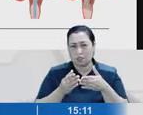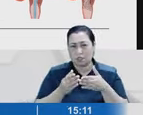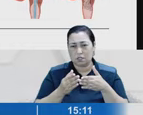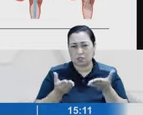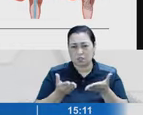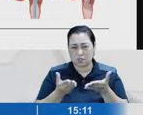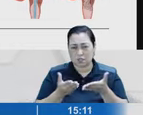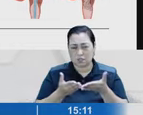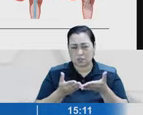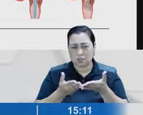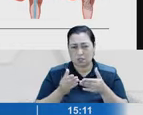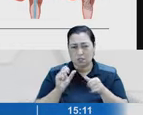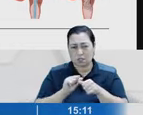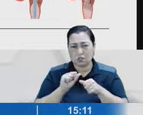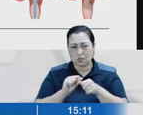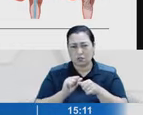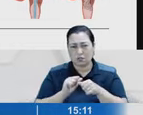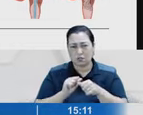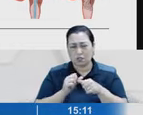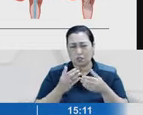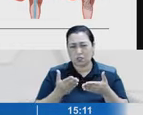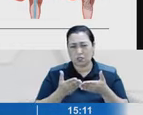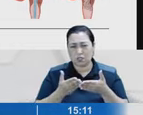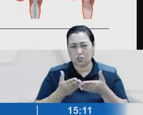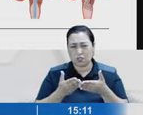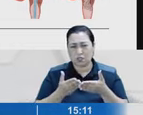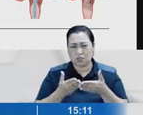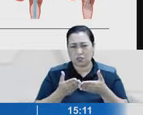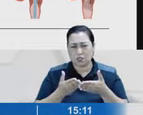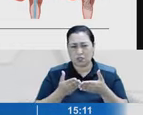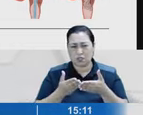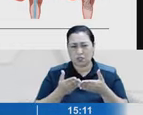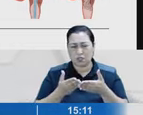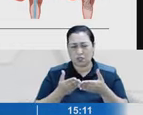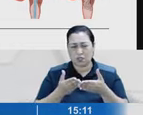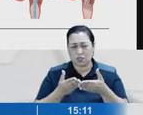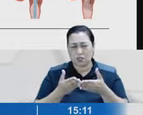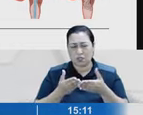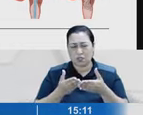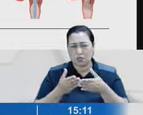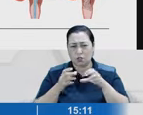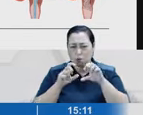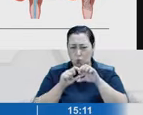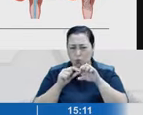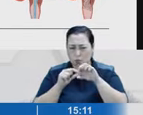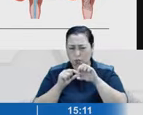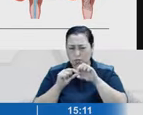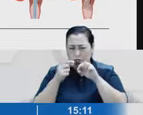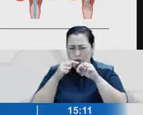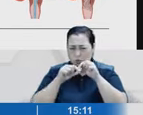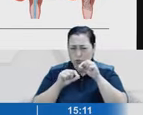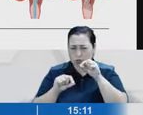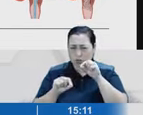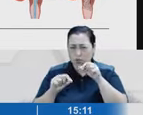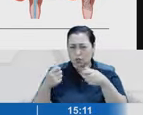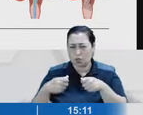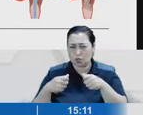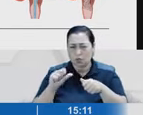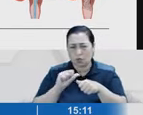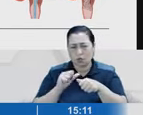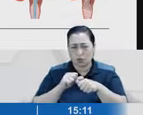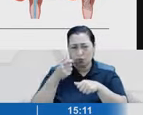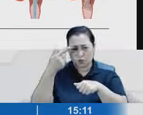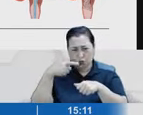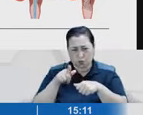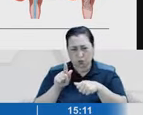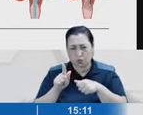tumor faz com que a gente refaça, né, como um cano, né? A gente tirou o pedaço, tem que refazer ali.